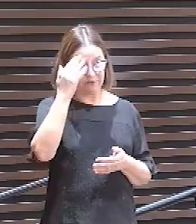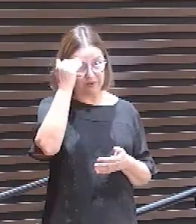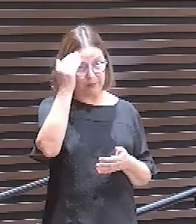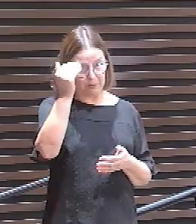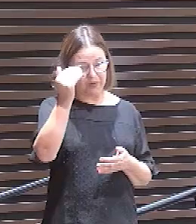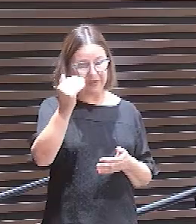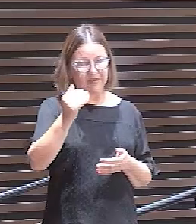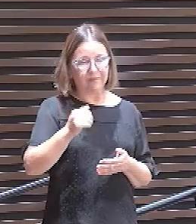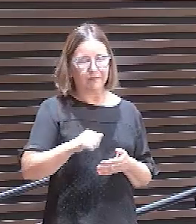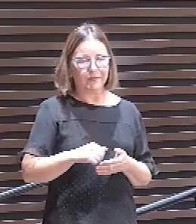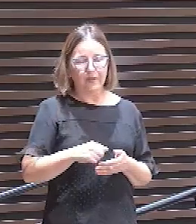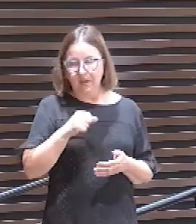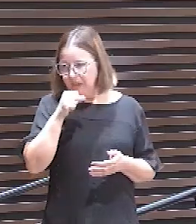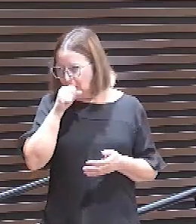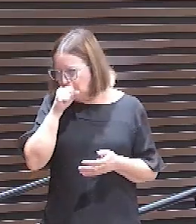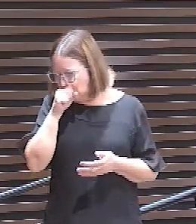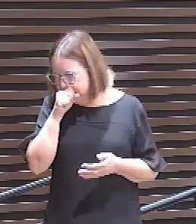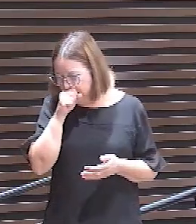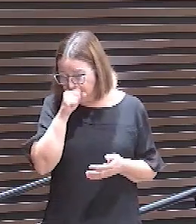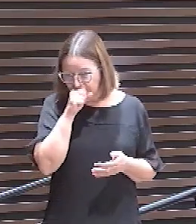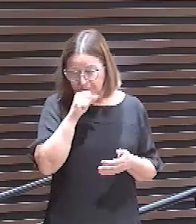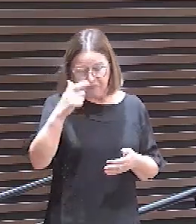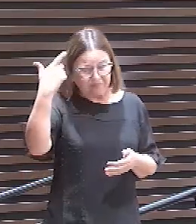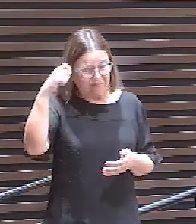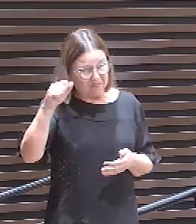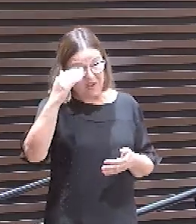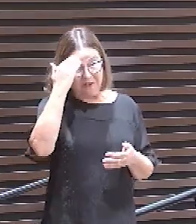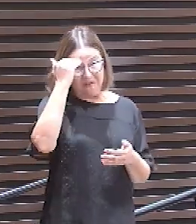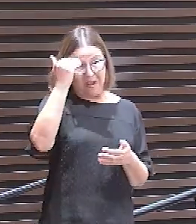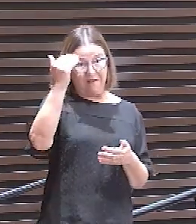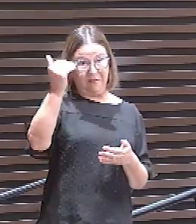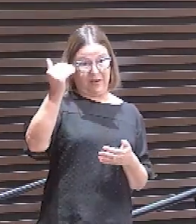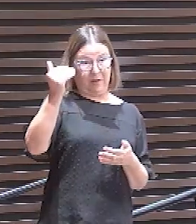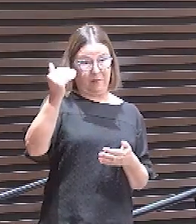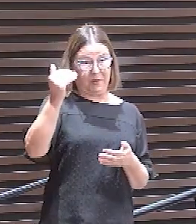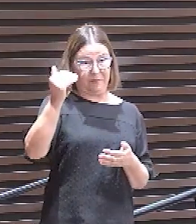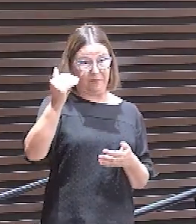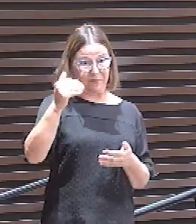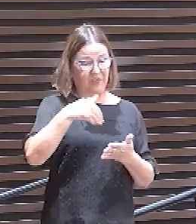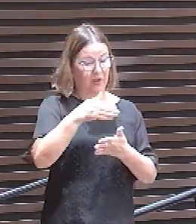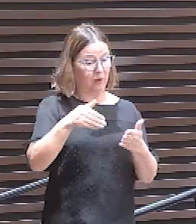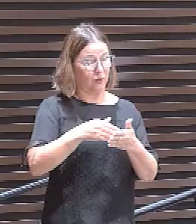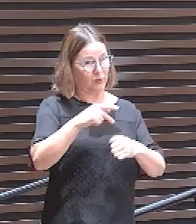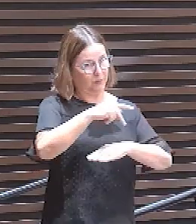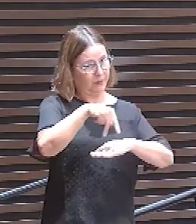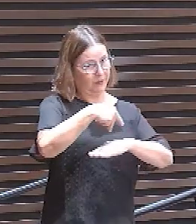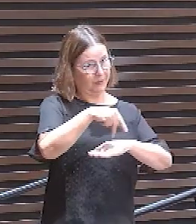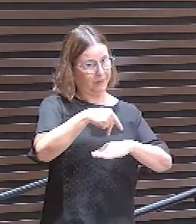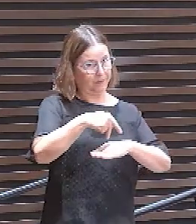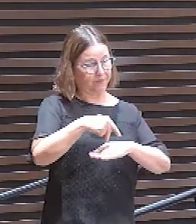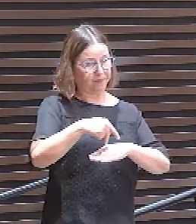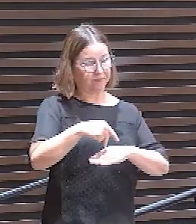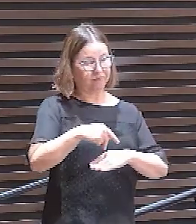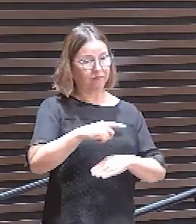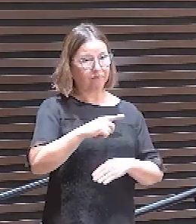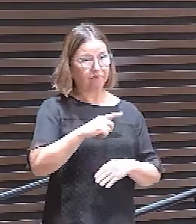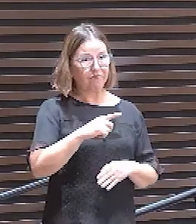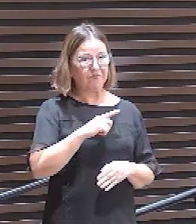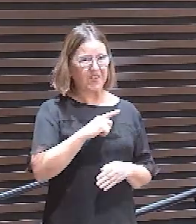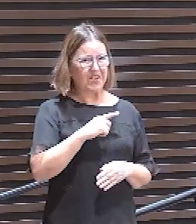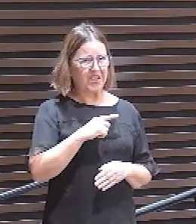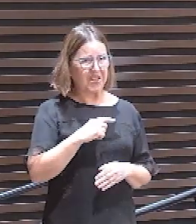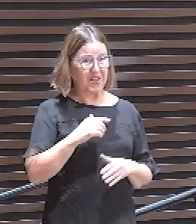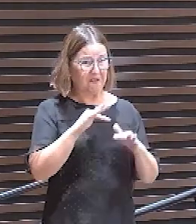Inglaterra, conquistando fama nacional. De família rica,